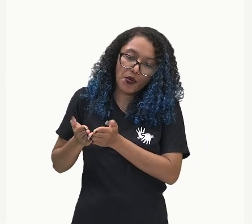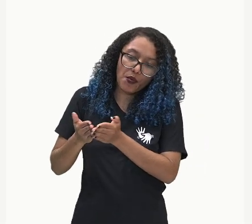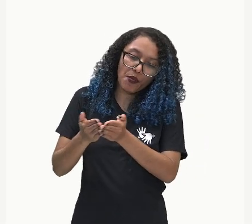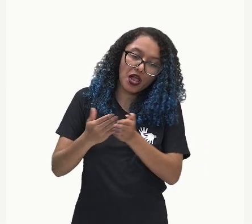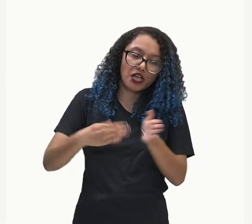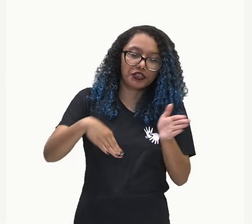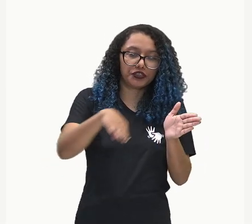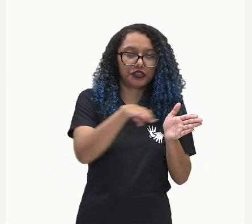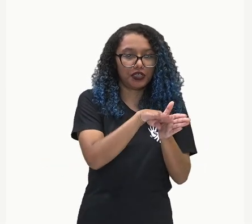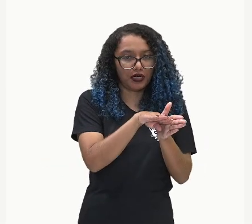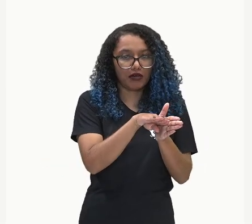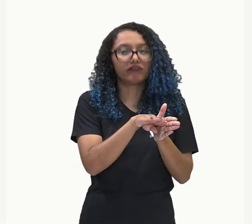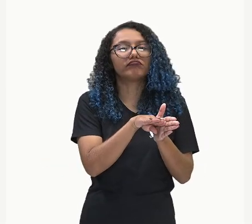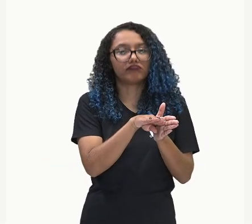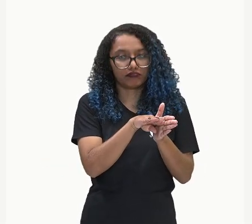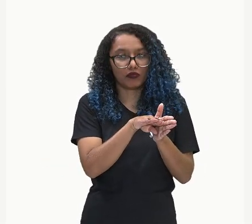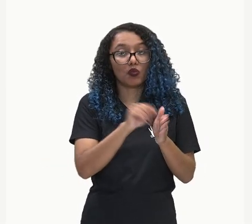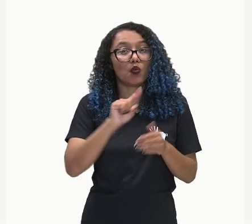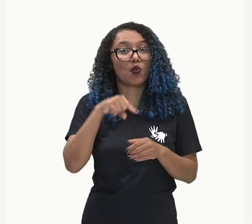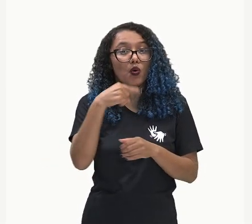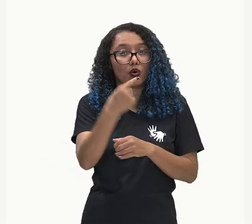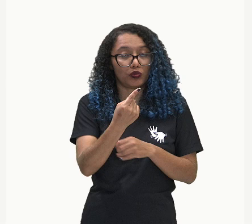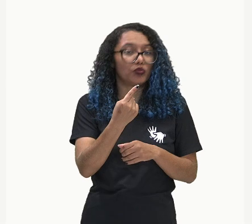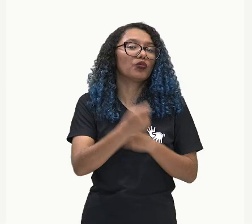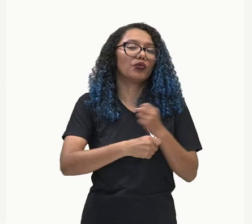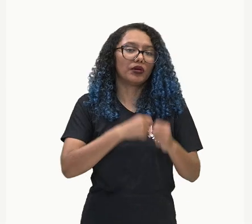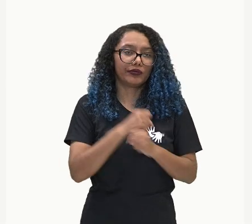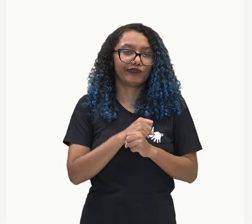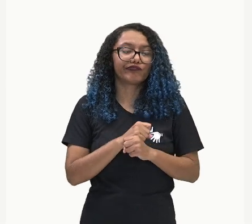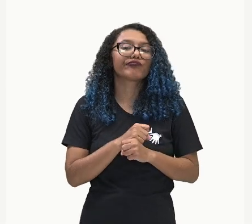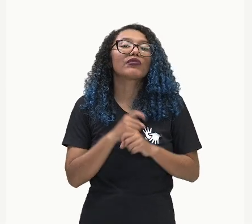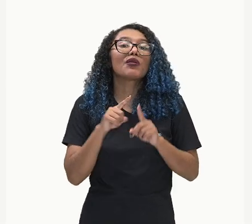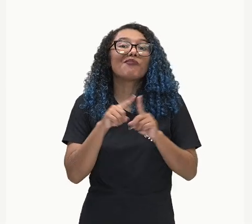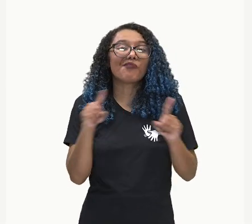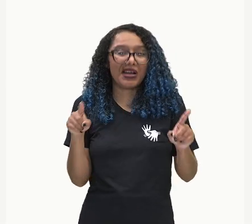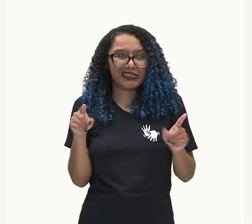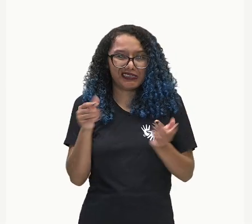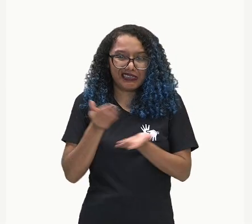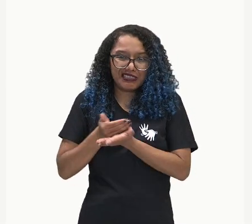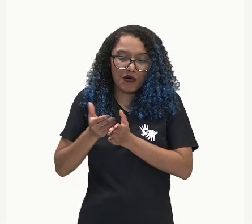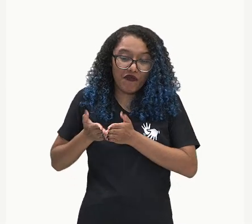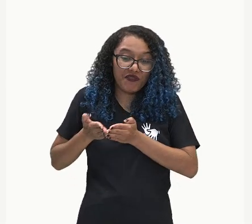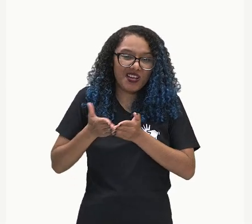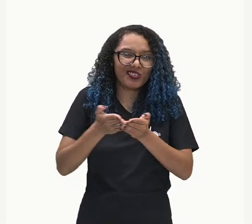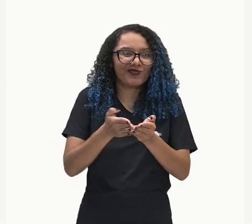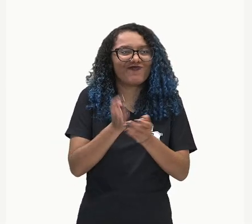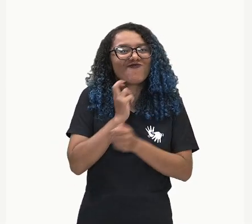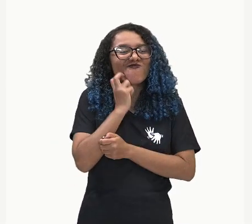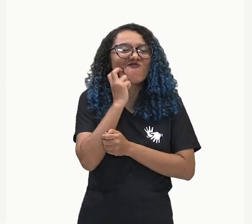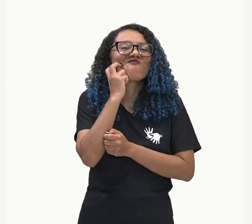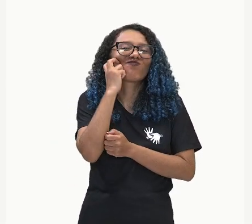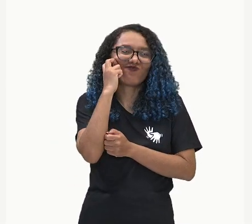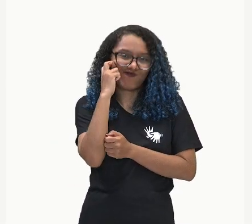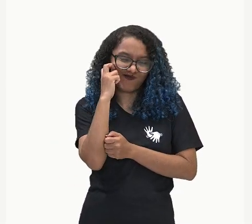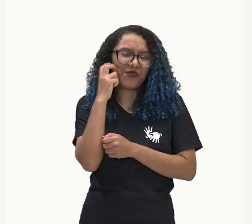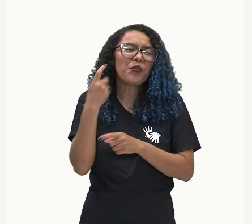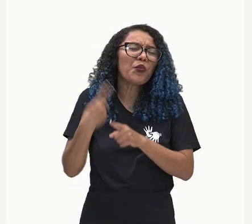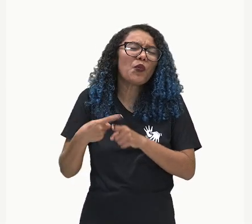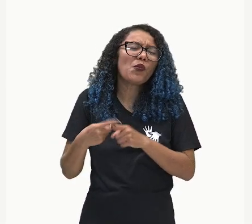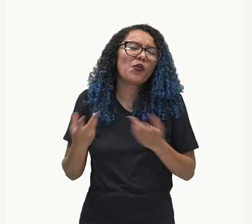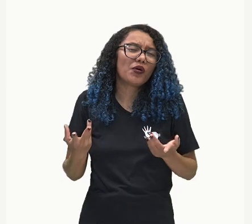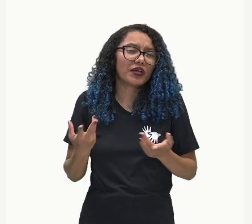Gente, foi deveras constrangedor essa saída da família real para o Brasil. Na medida em que a gente analisa